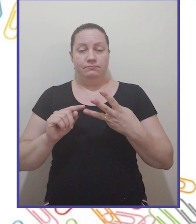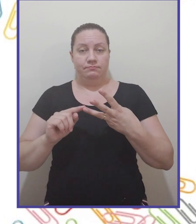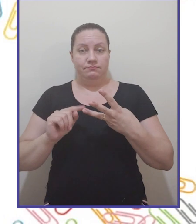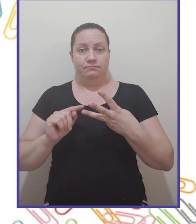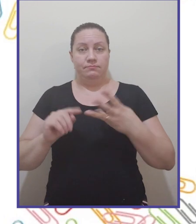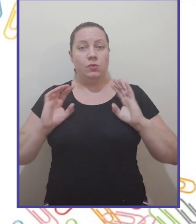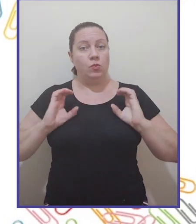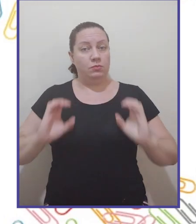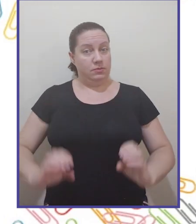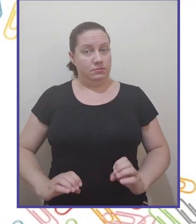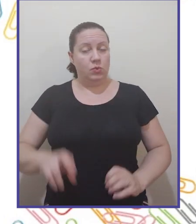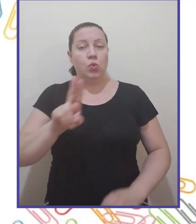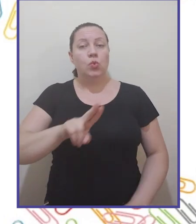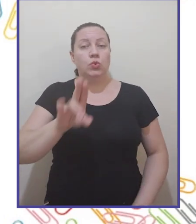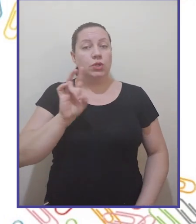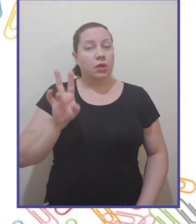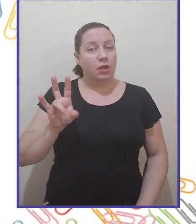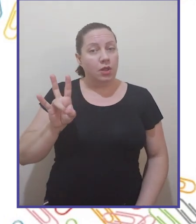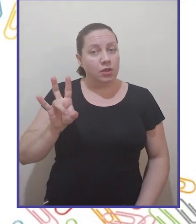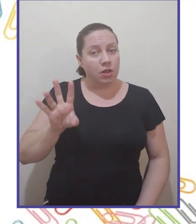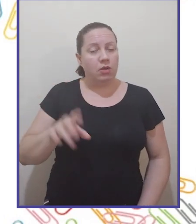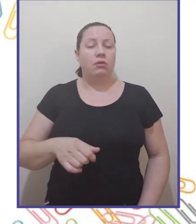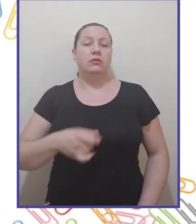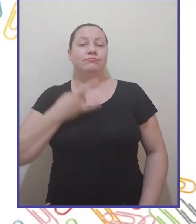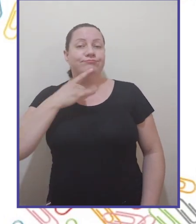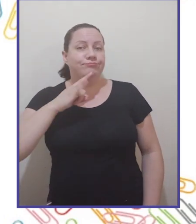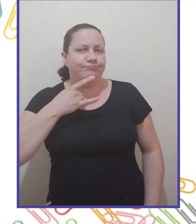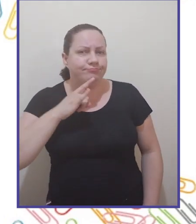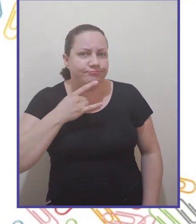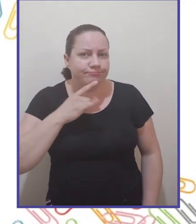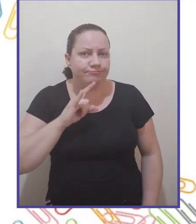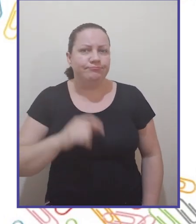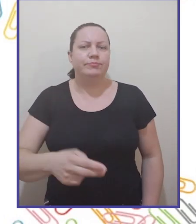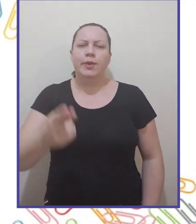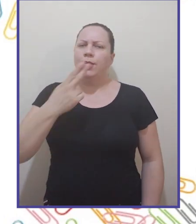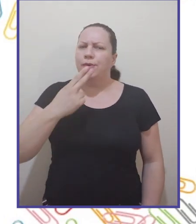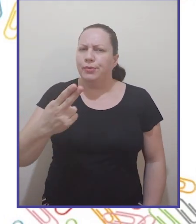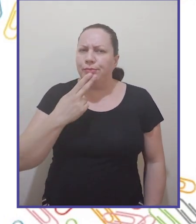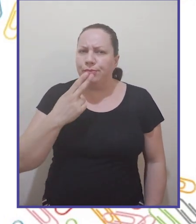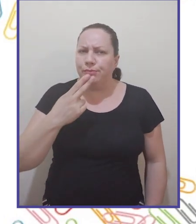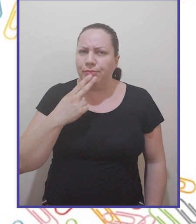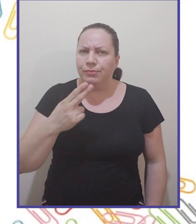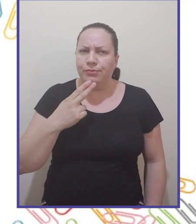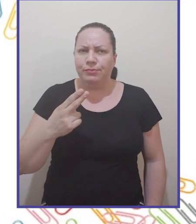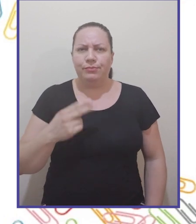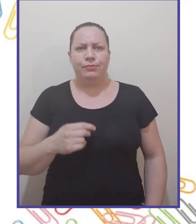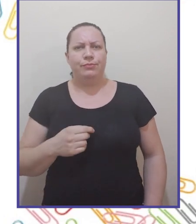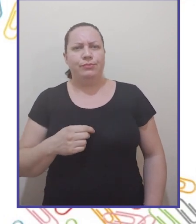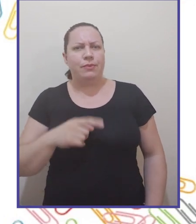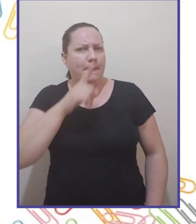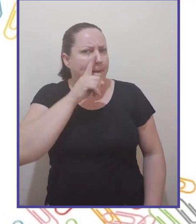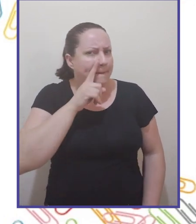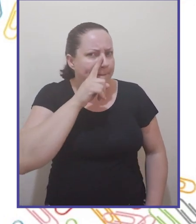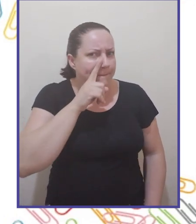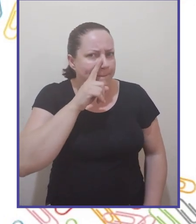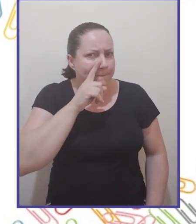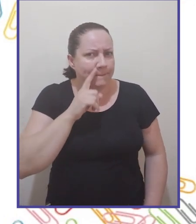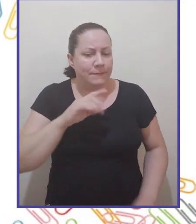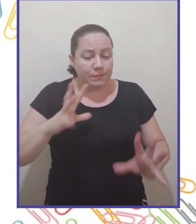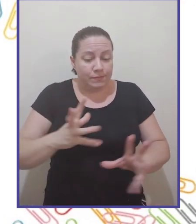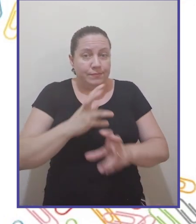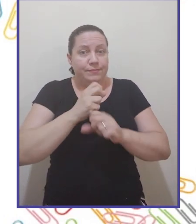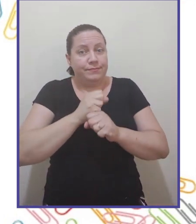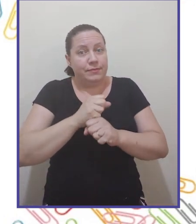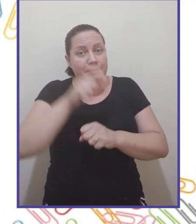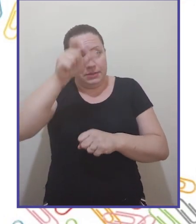Comportamentais, como o uso de drogas, uso de álcool, hábito de fumar, imaturidade de risco, pessoa muito